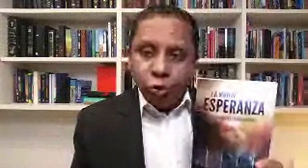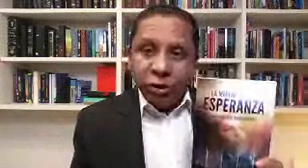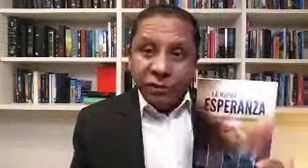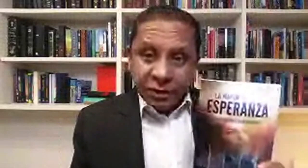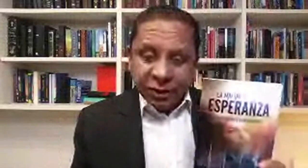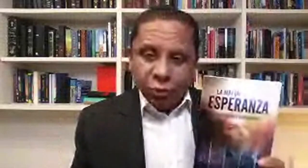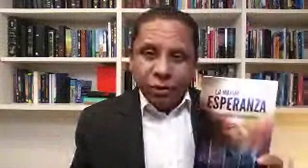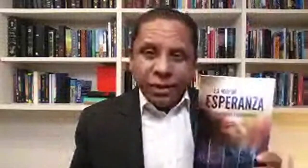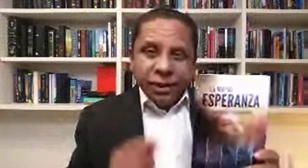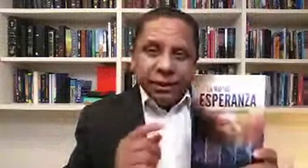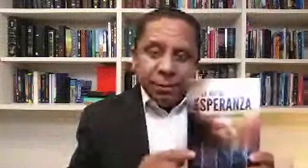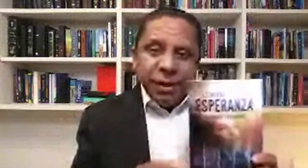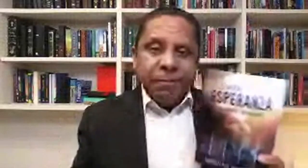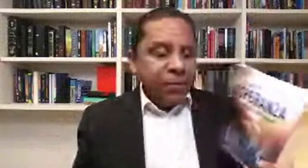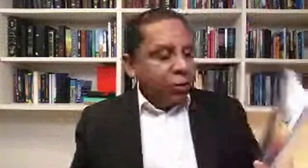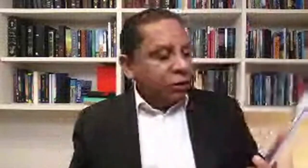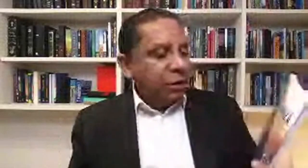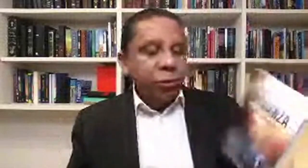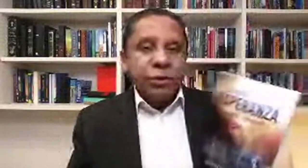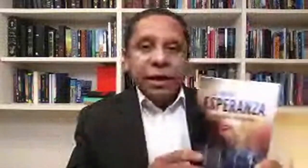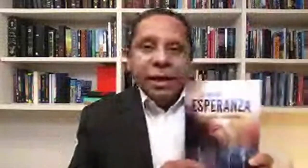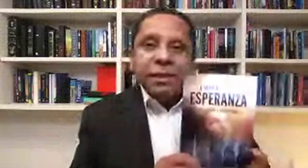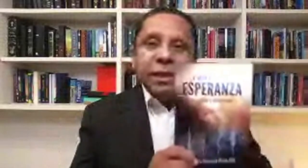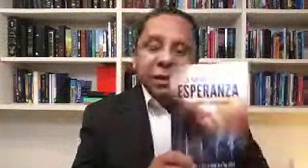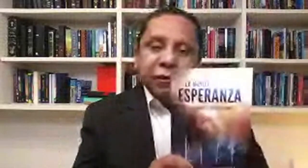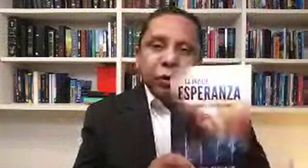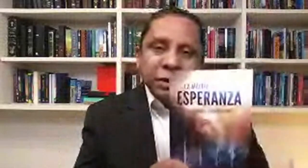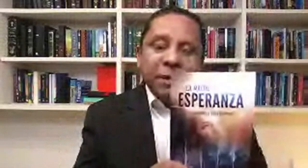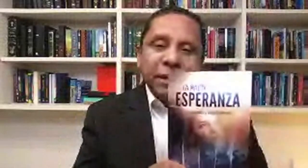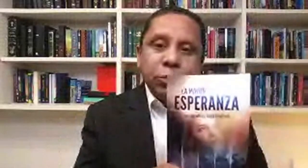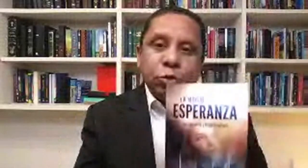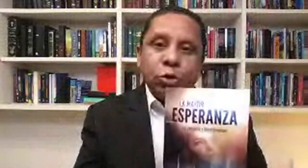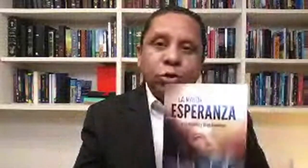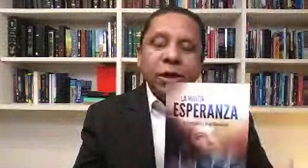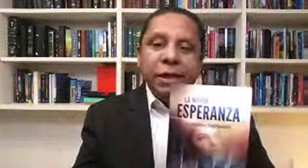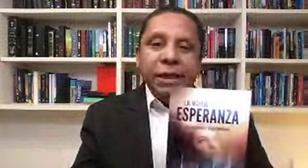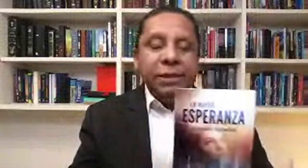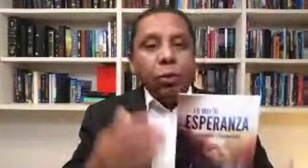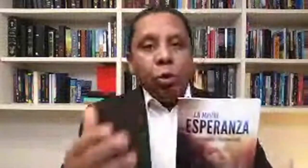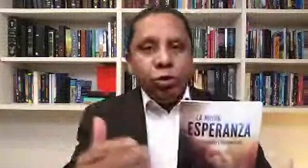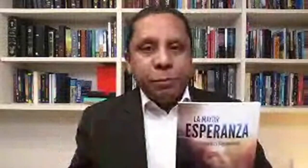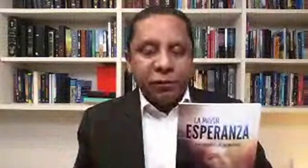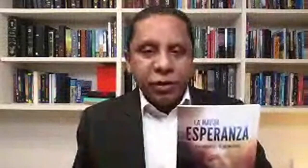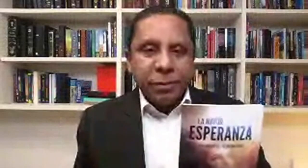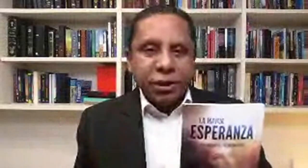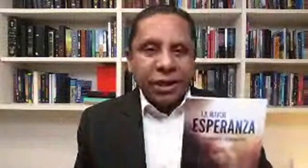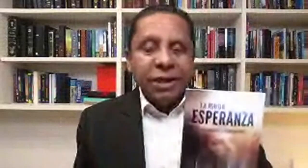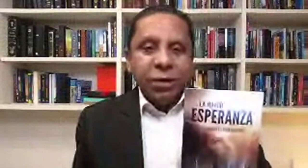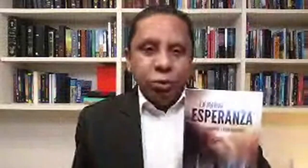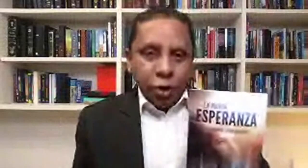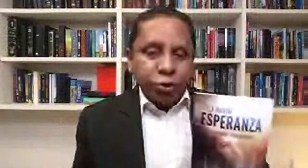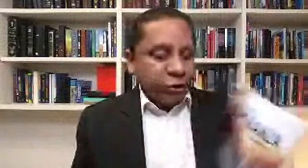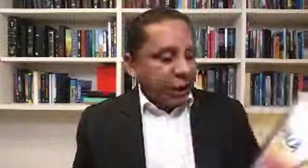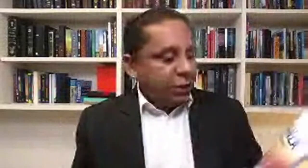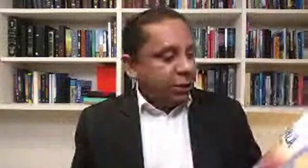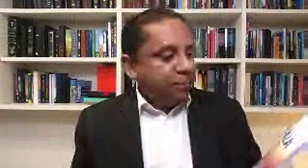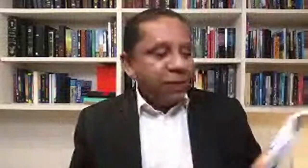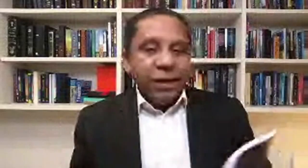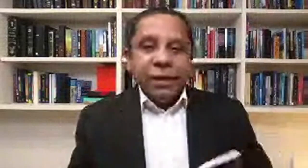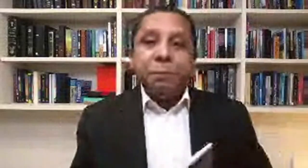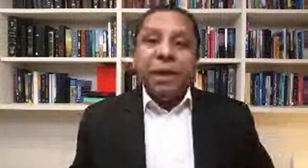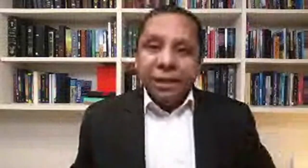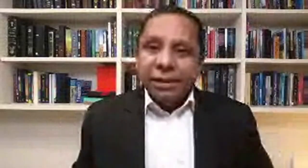de julho, dia 25. E também nós temos esse livro, esse material todo em download para você baixar no nosso